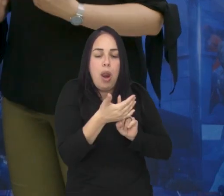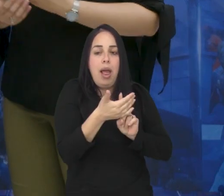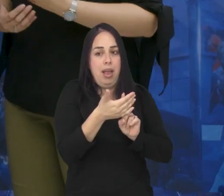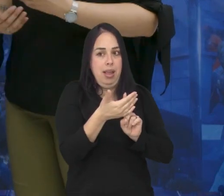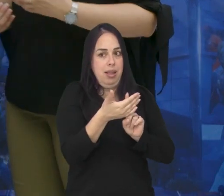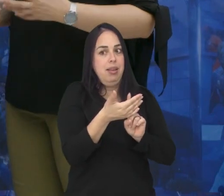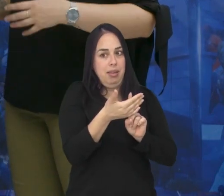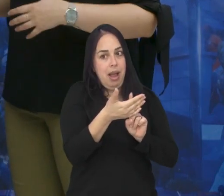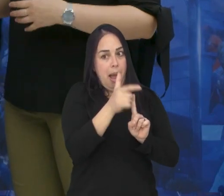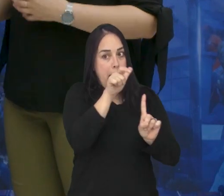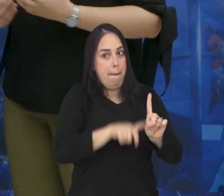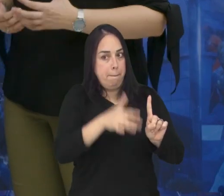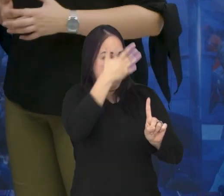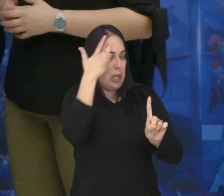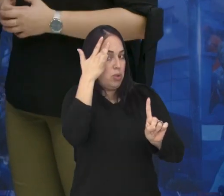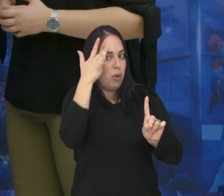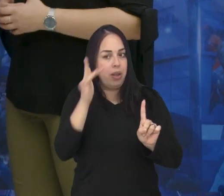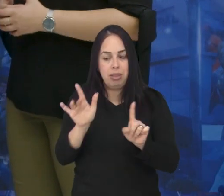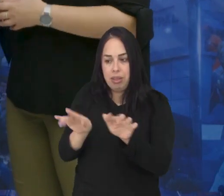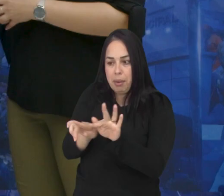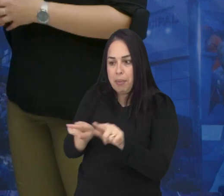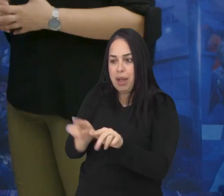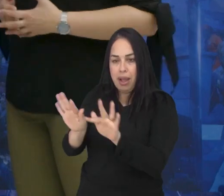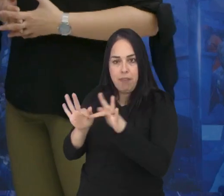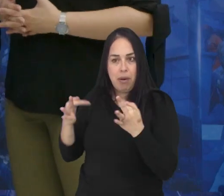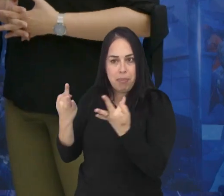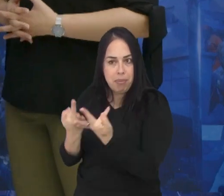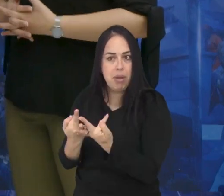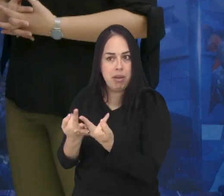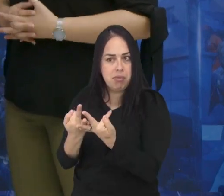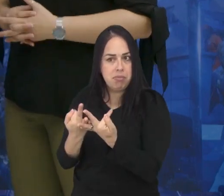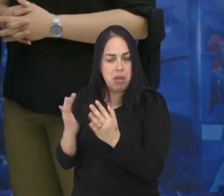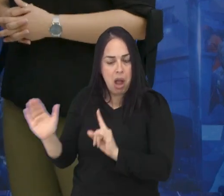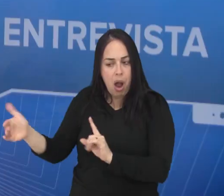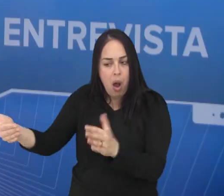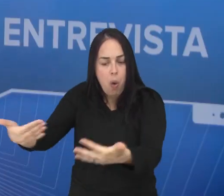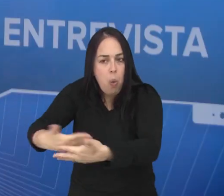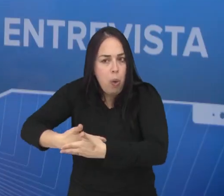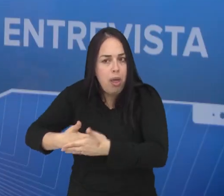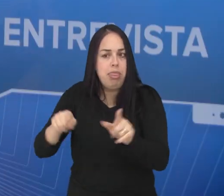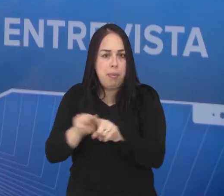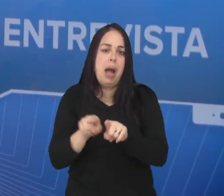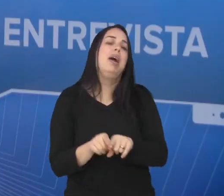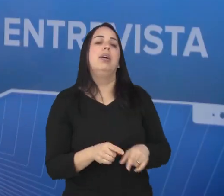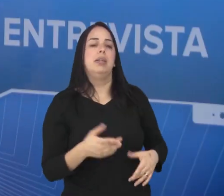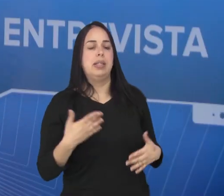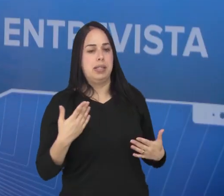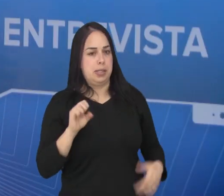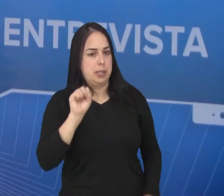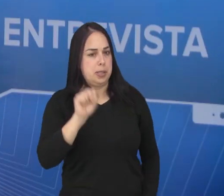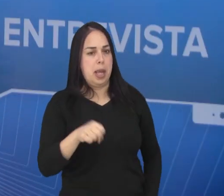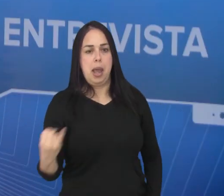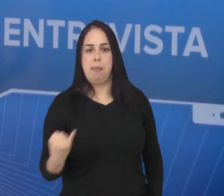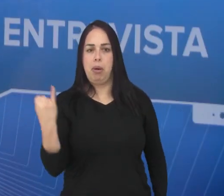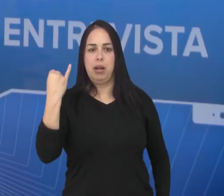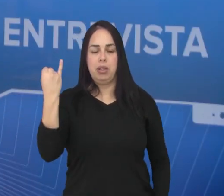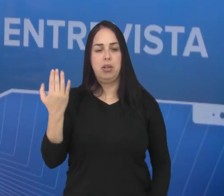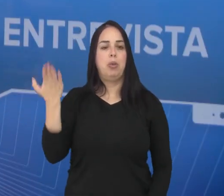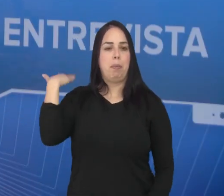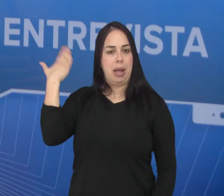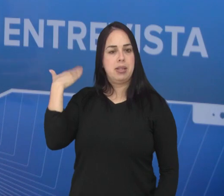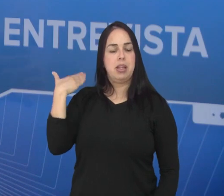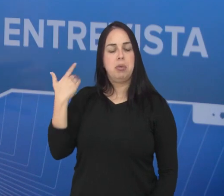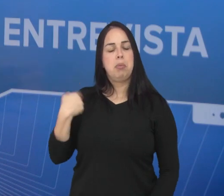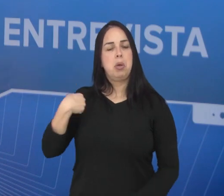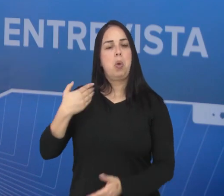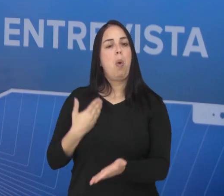as famílias e as pessoas que estão ao redor, certo? De suma importância, né? Quando a gente começou a frente parlamentar, nosso foco